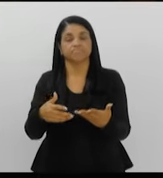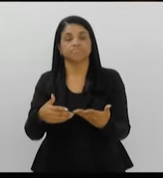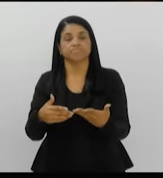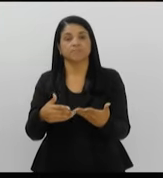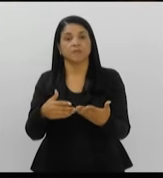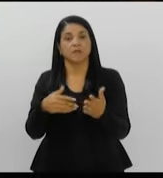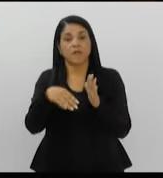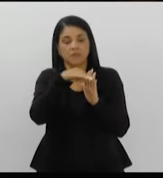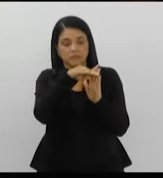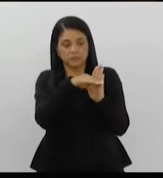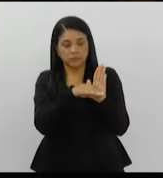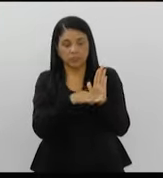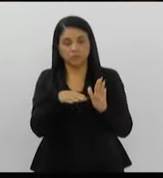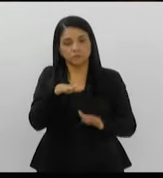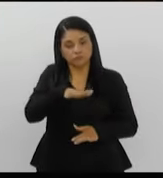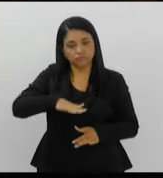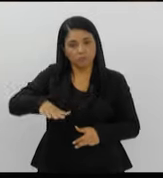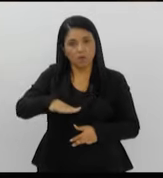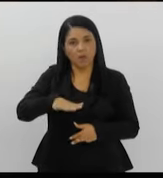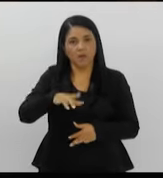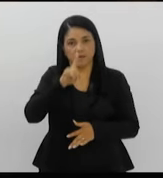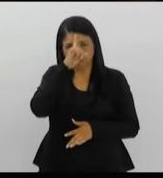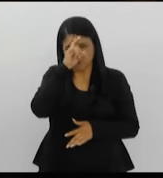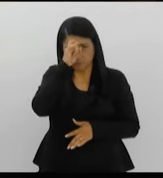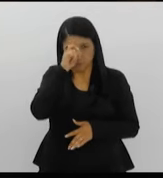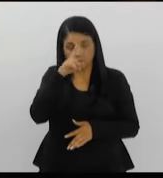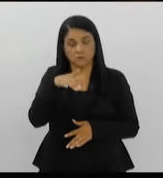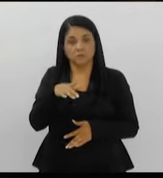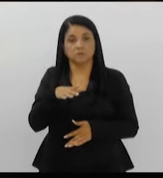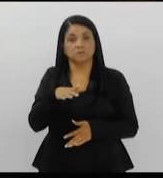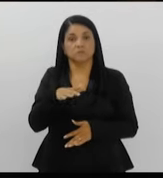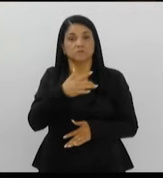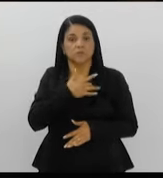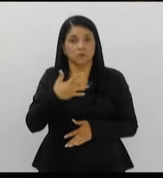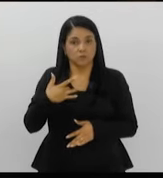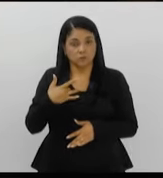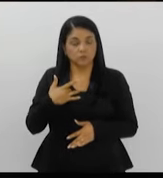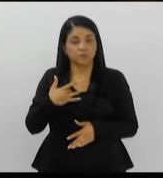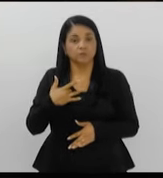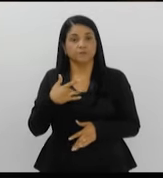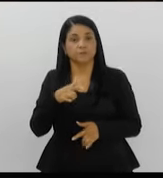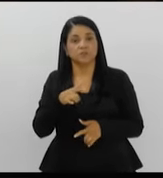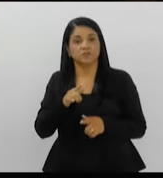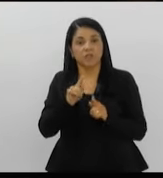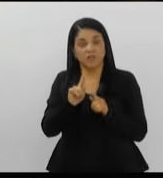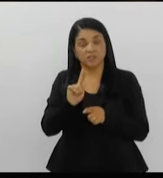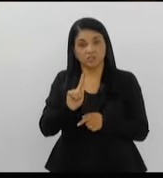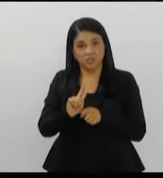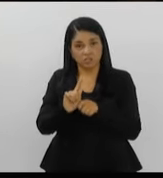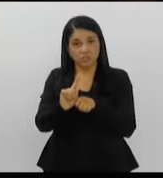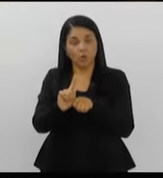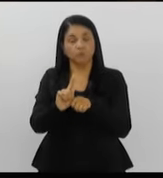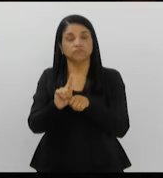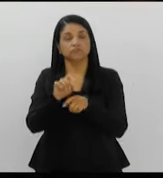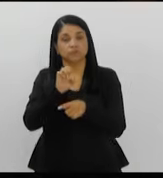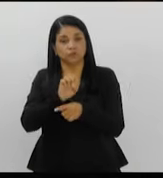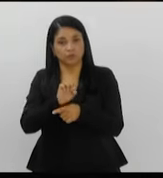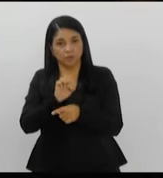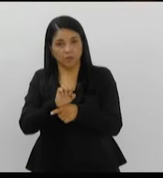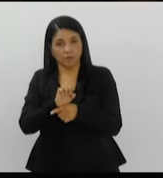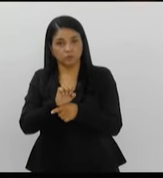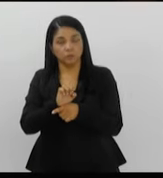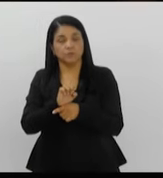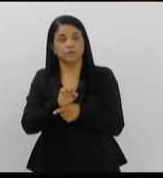as unidades de saúde que àquela altura já passavam para a gestão do Estado através da